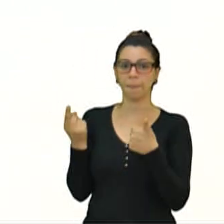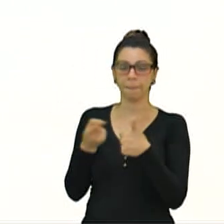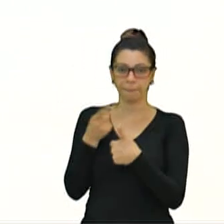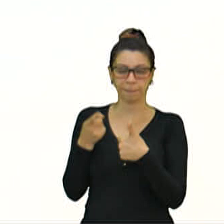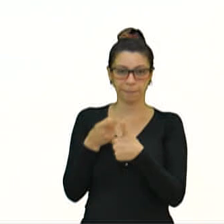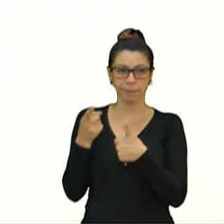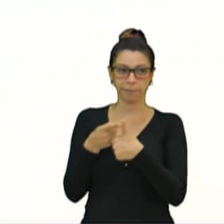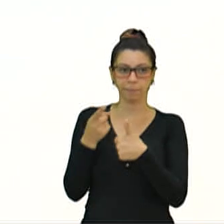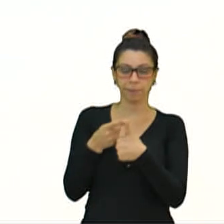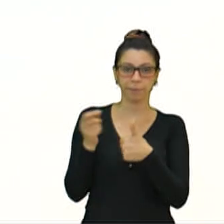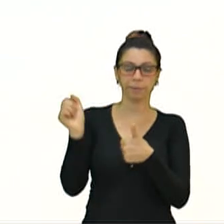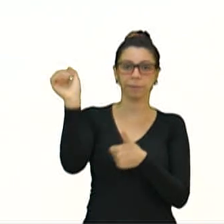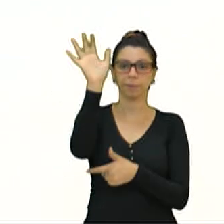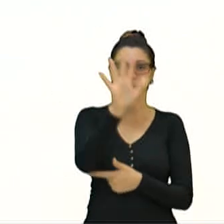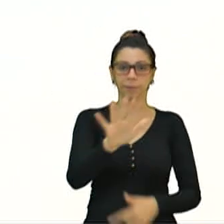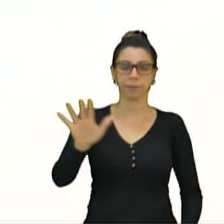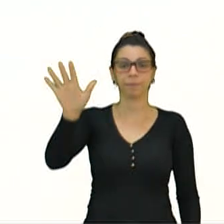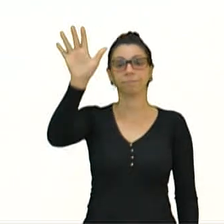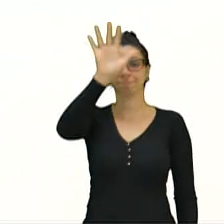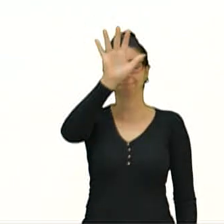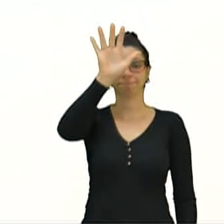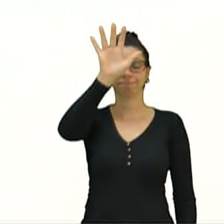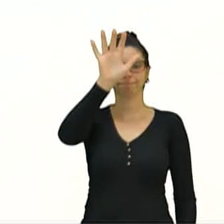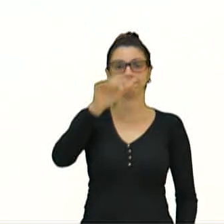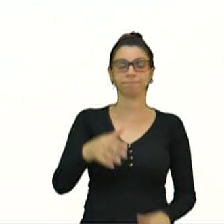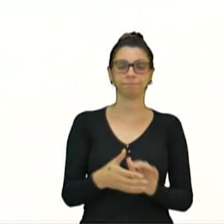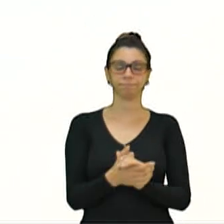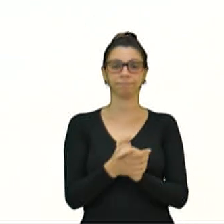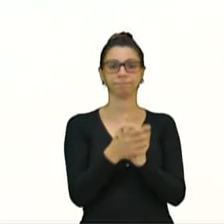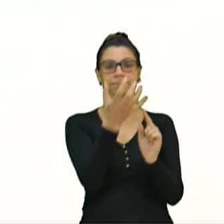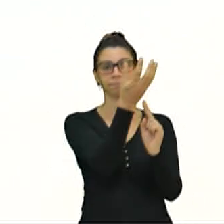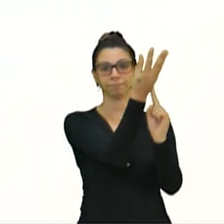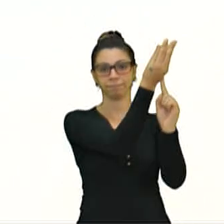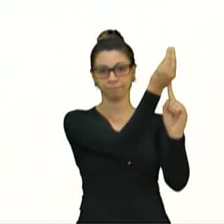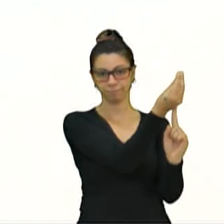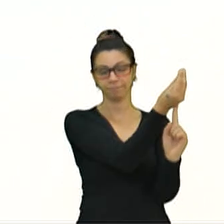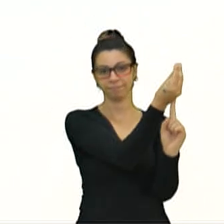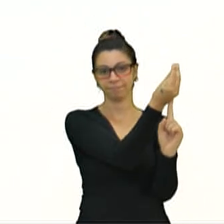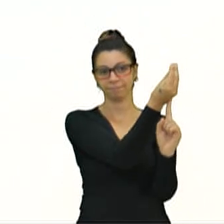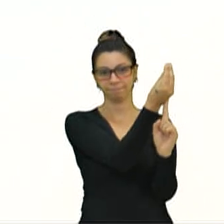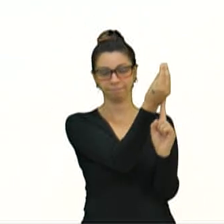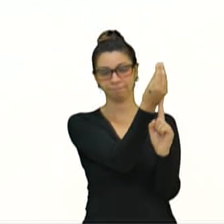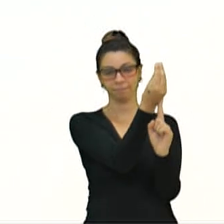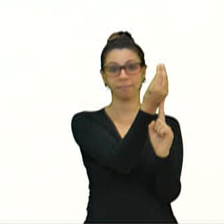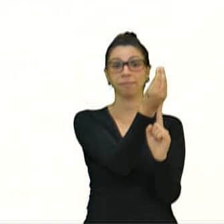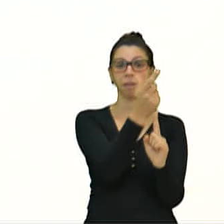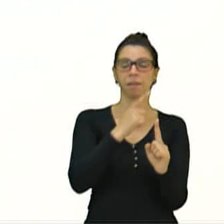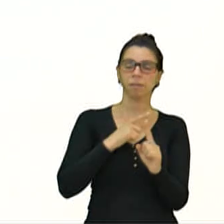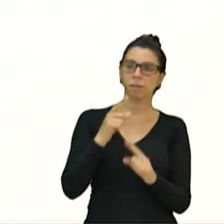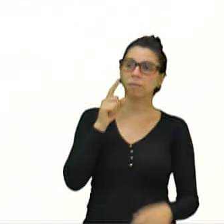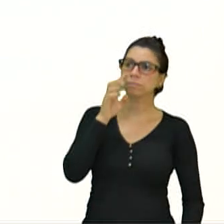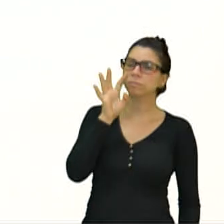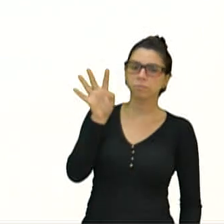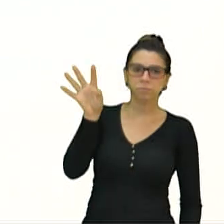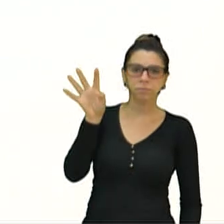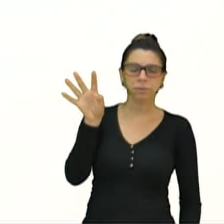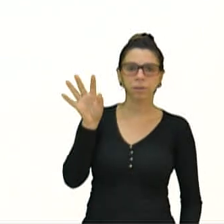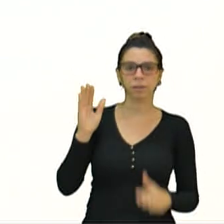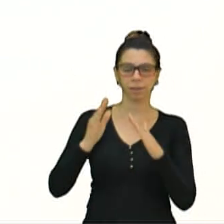para vocês, tinha lá o desenho de um pinheiro. Mas se você olhar na sua casa e tiver um aí do lado, você pode ter desenhado ele